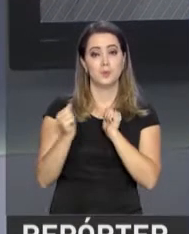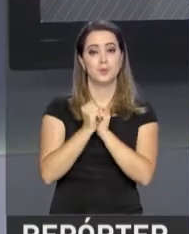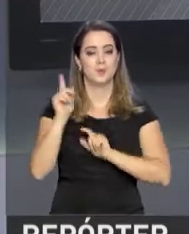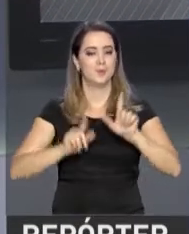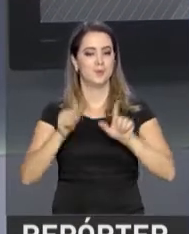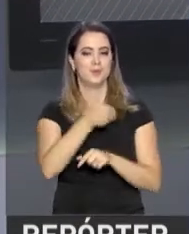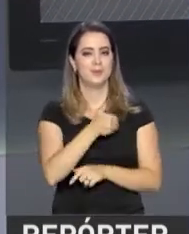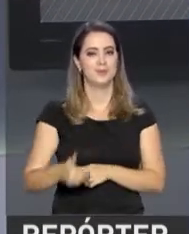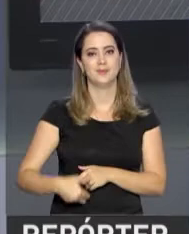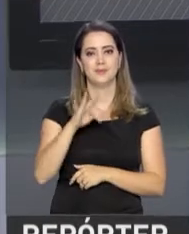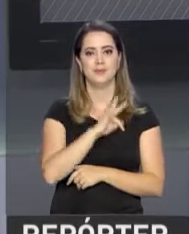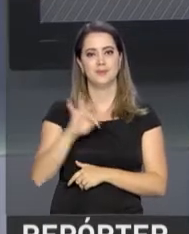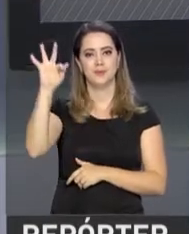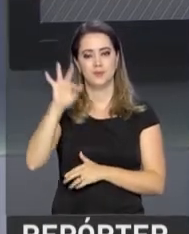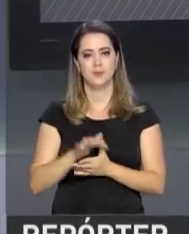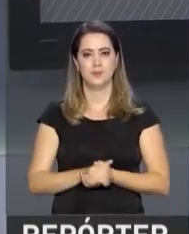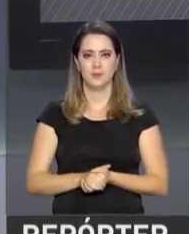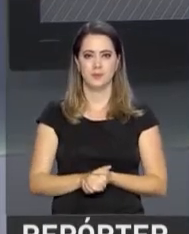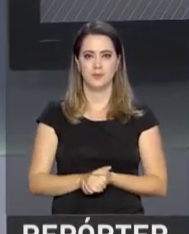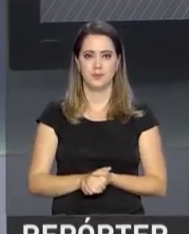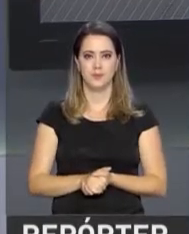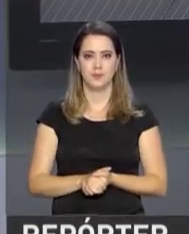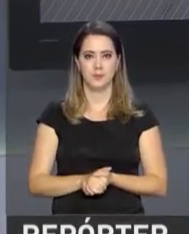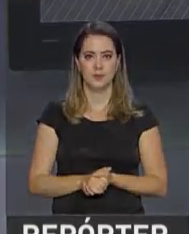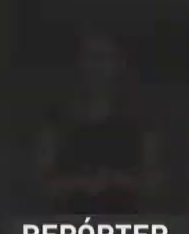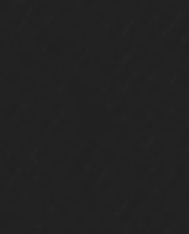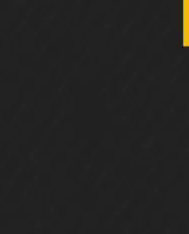continue com a gente aqui na nbr a tv do governo federal